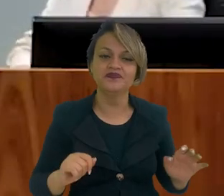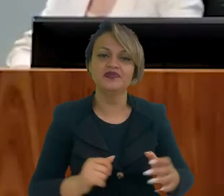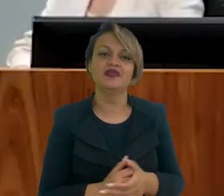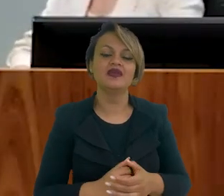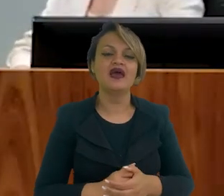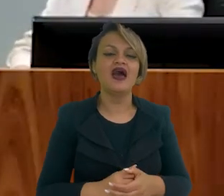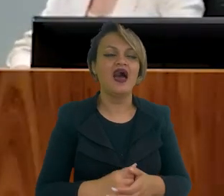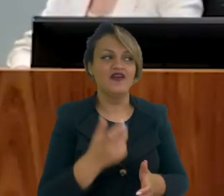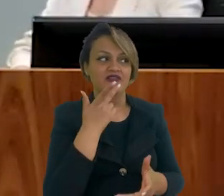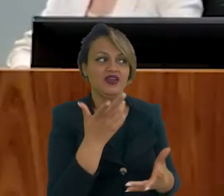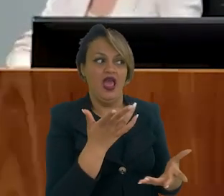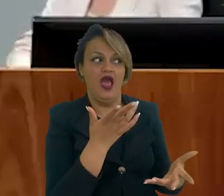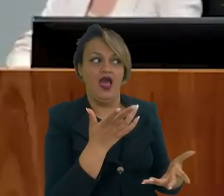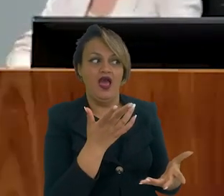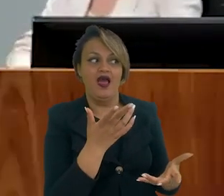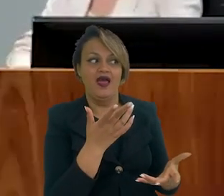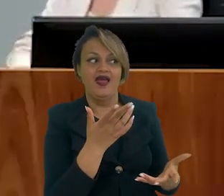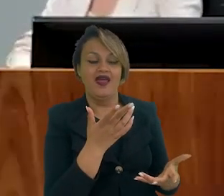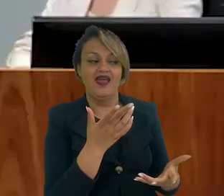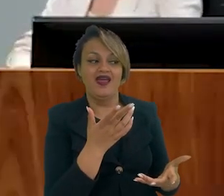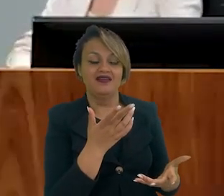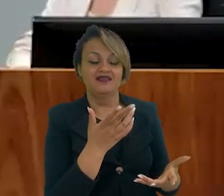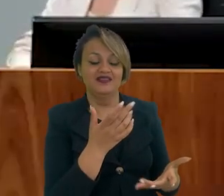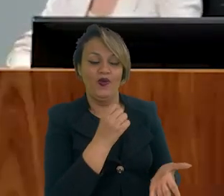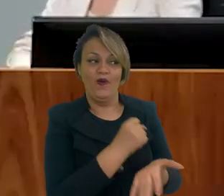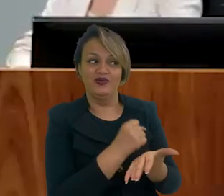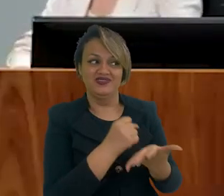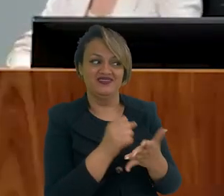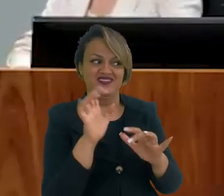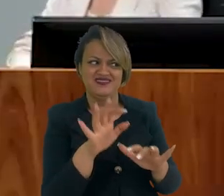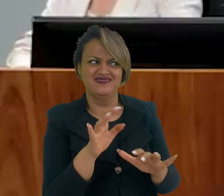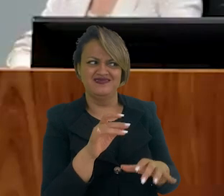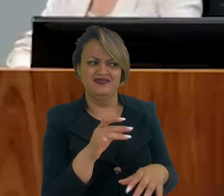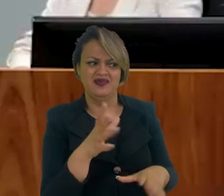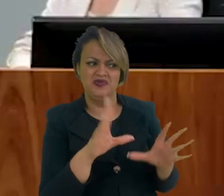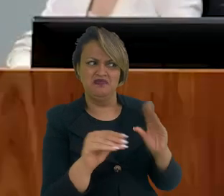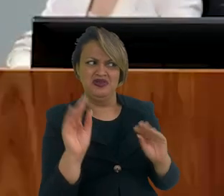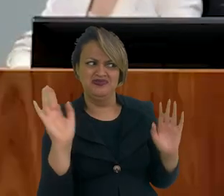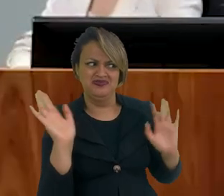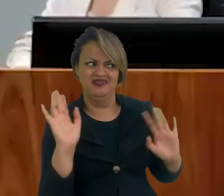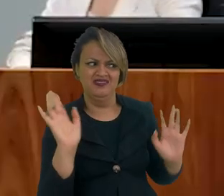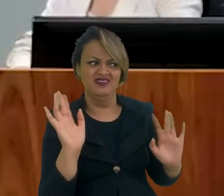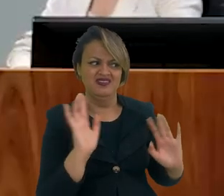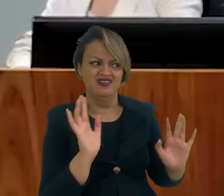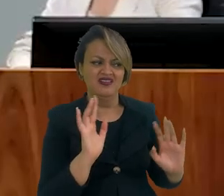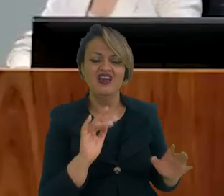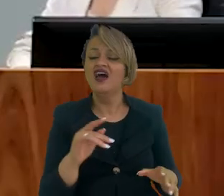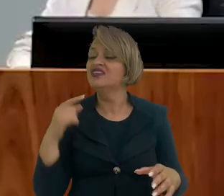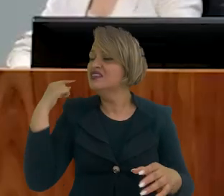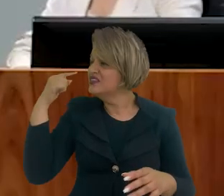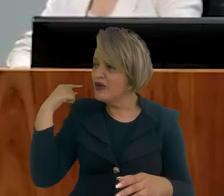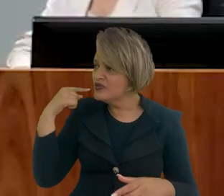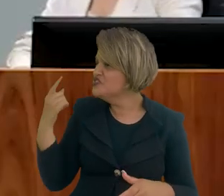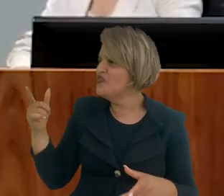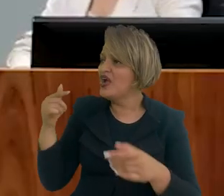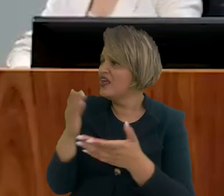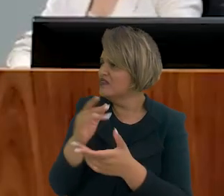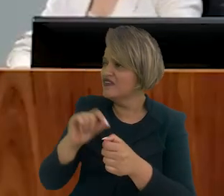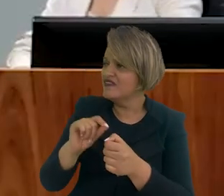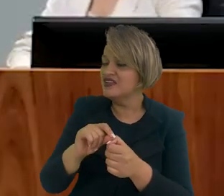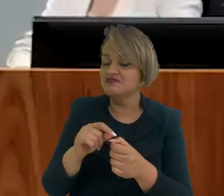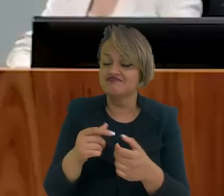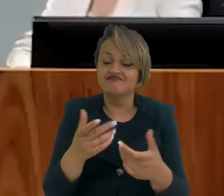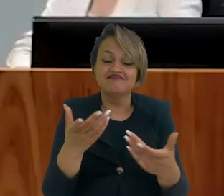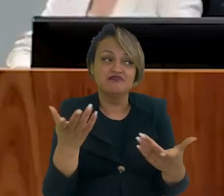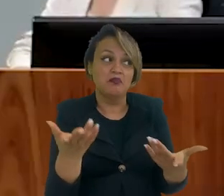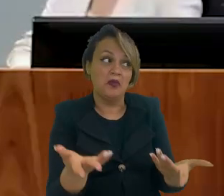uma coisa lícita né daí falei assim não eu não faço isso até acho